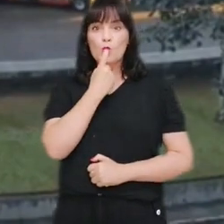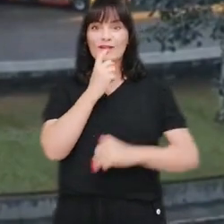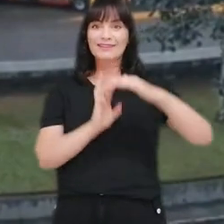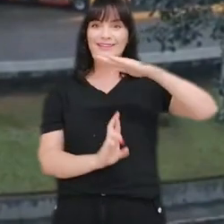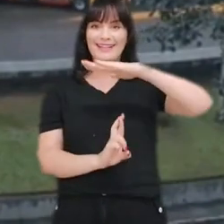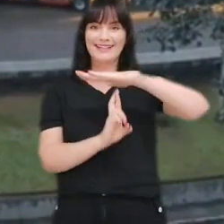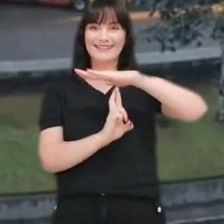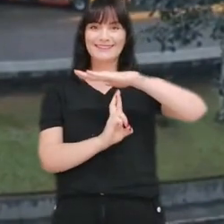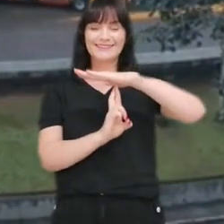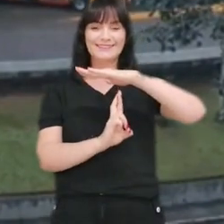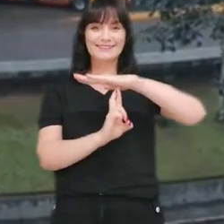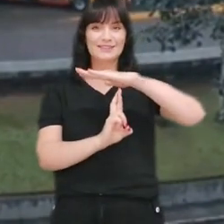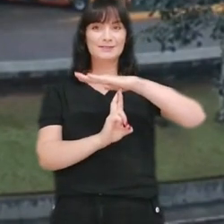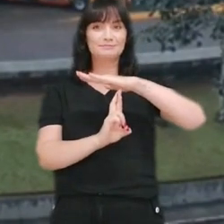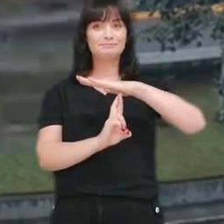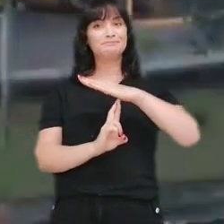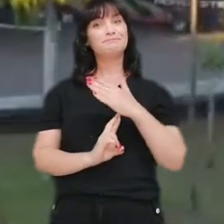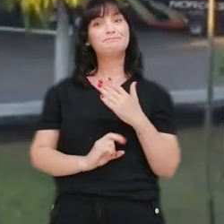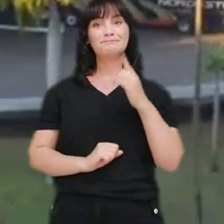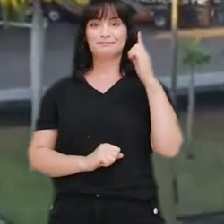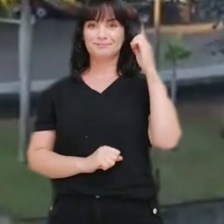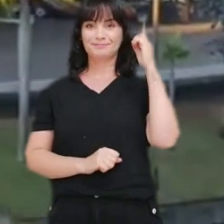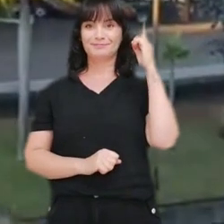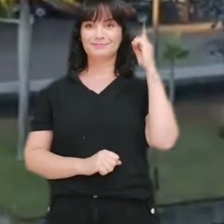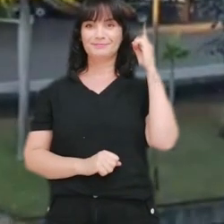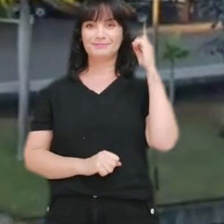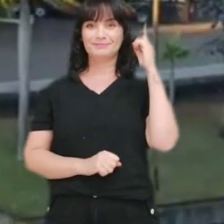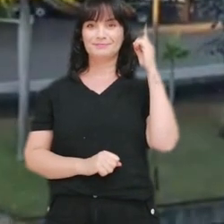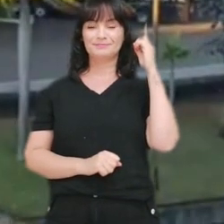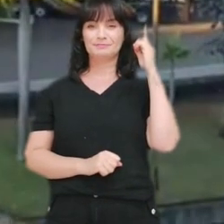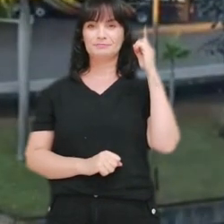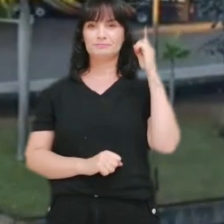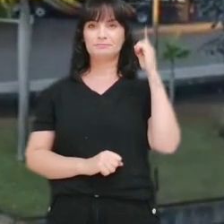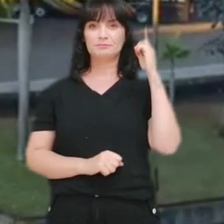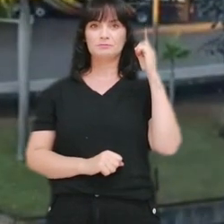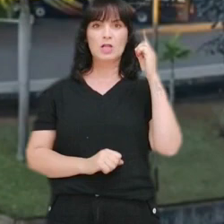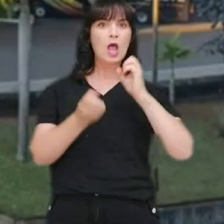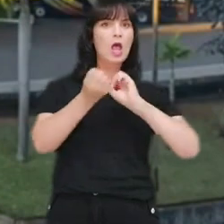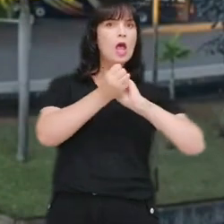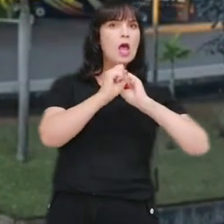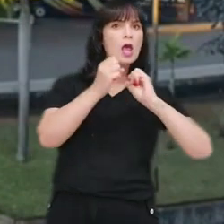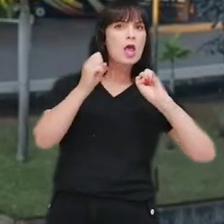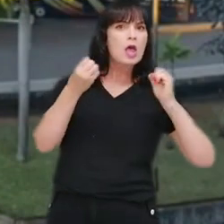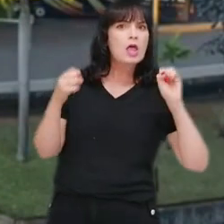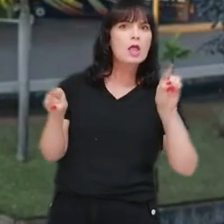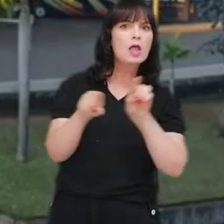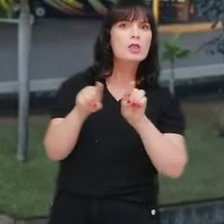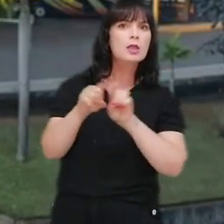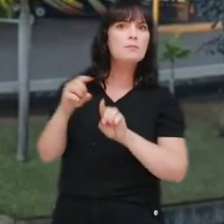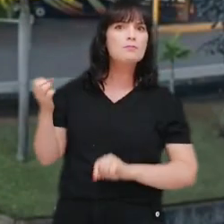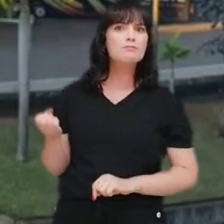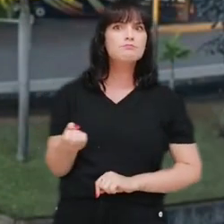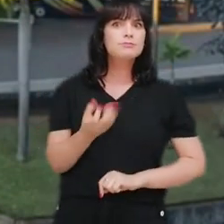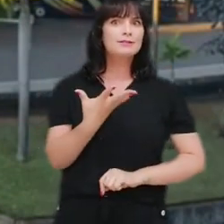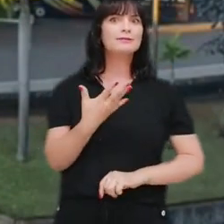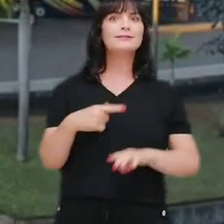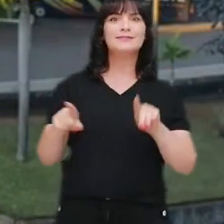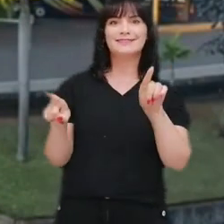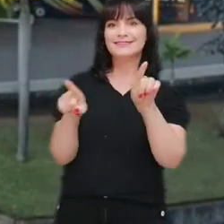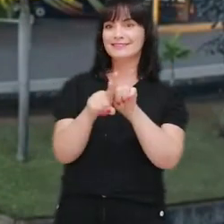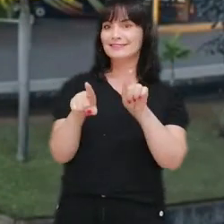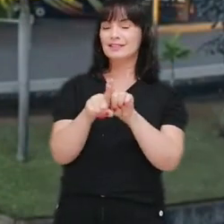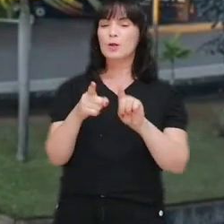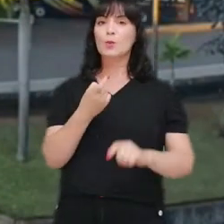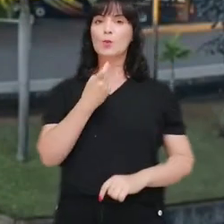nossa rodoviária, que é very big and modern. Muito grande e moderna. E